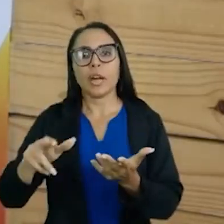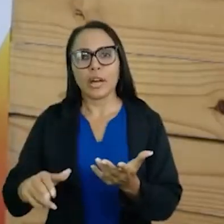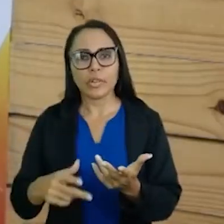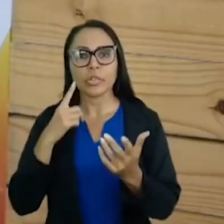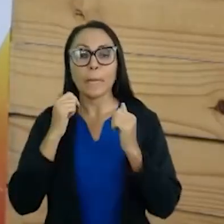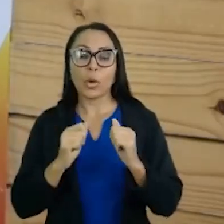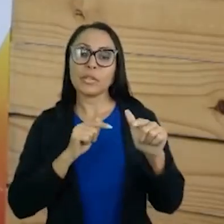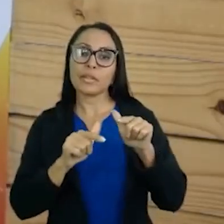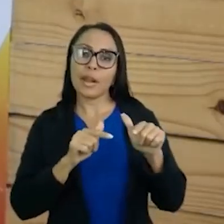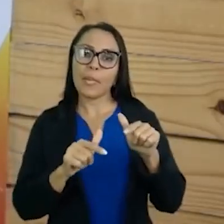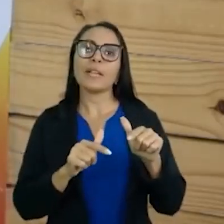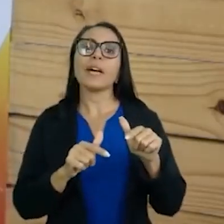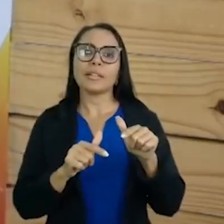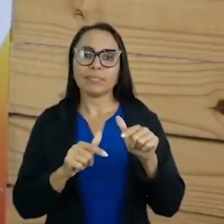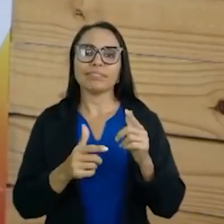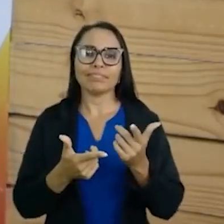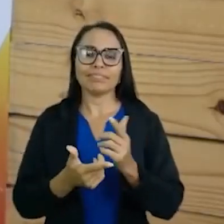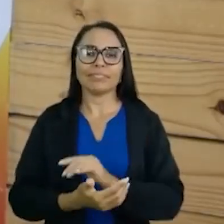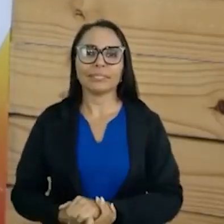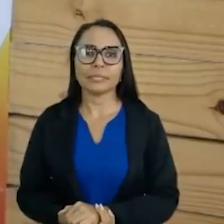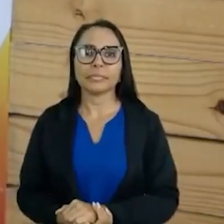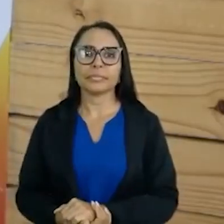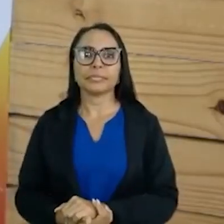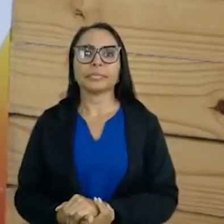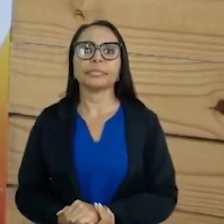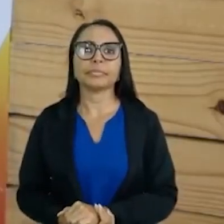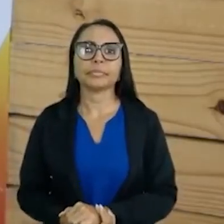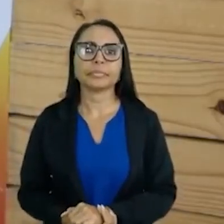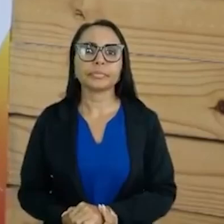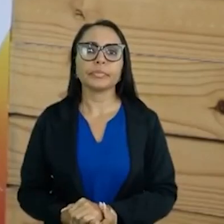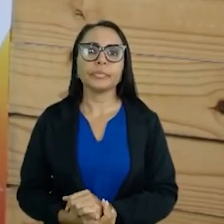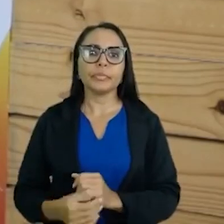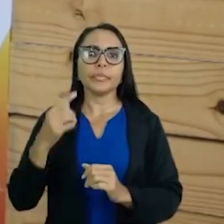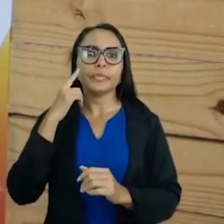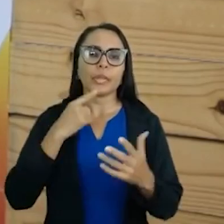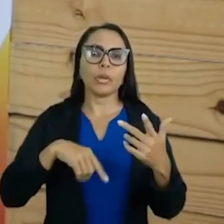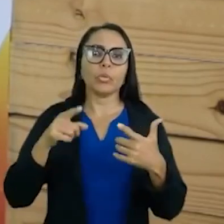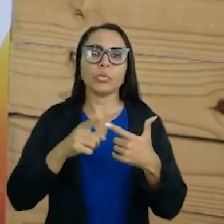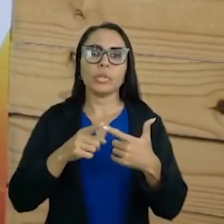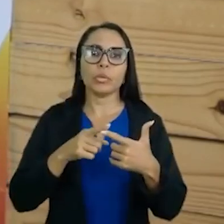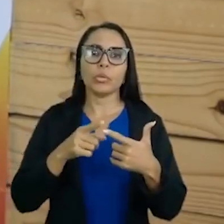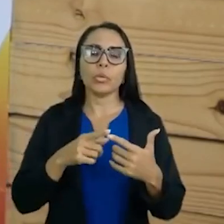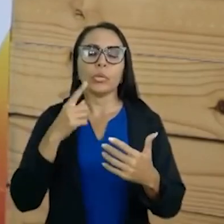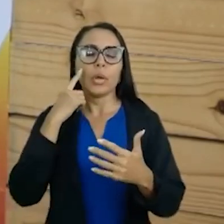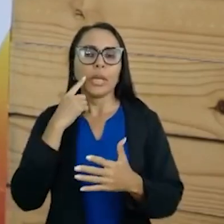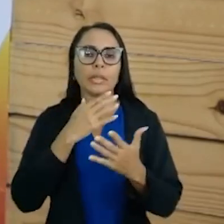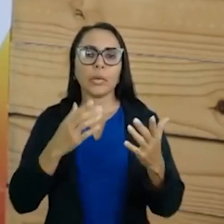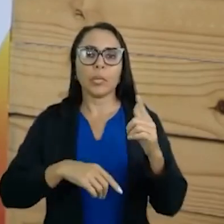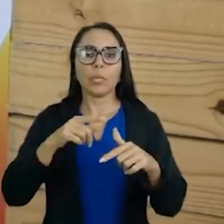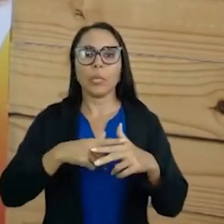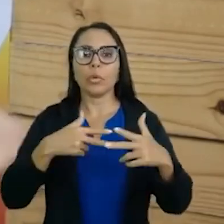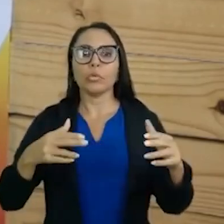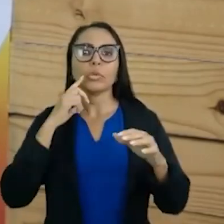podem ser trabalhadas. Eu acho que esse exemplo da câmera é bem legal. E o UX, ou o X, é o campo de conhecimento aplicado na criação dos produtos, que